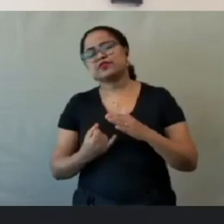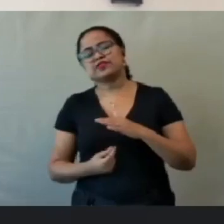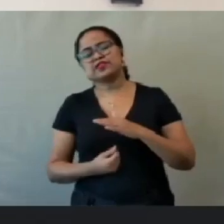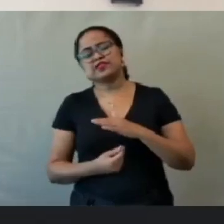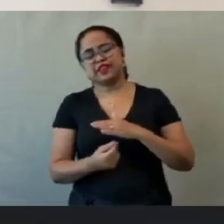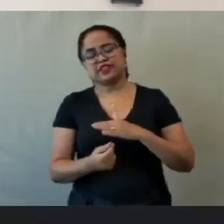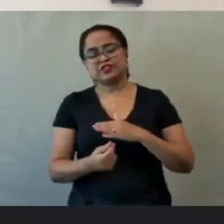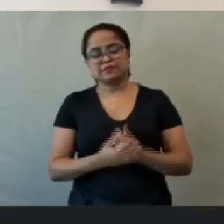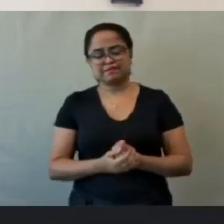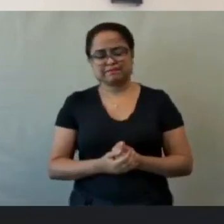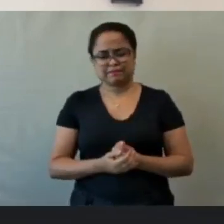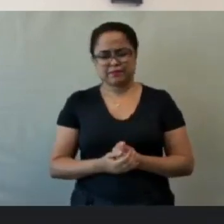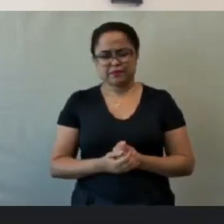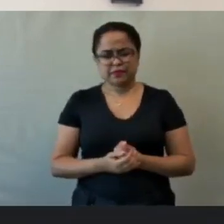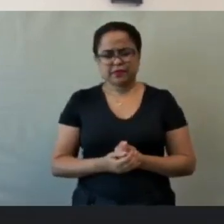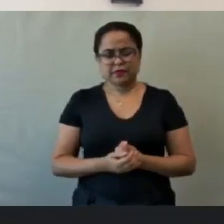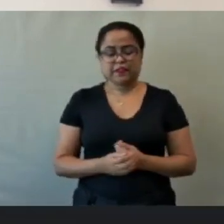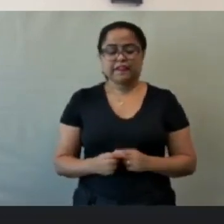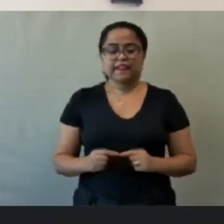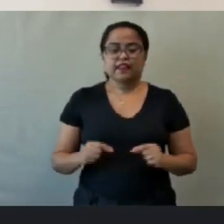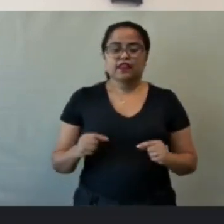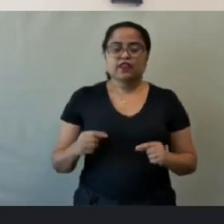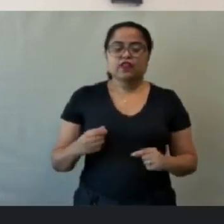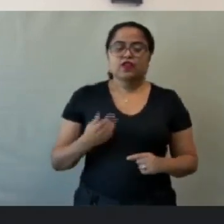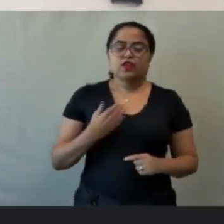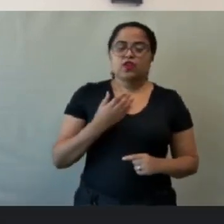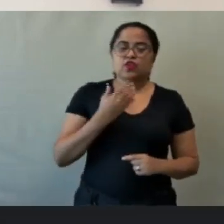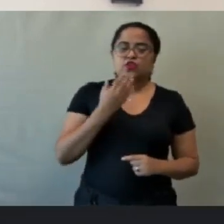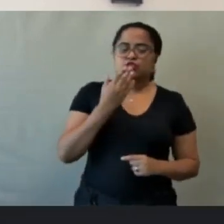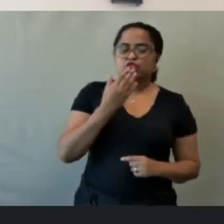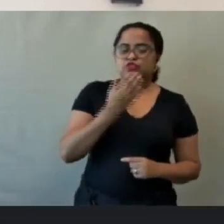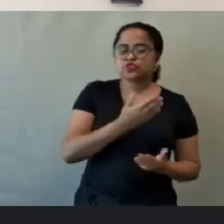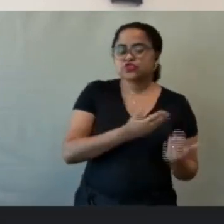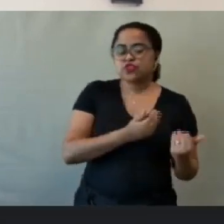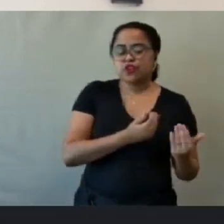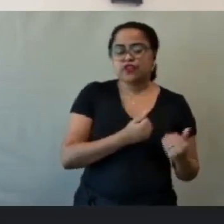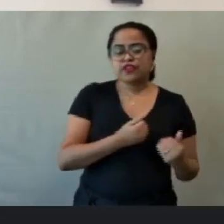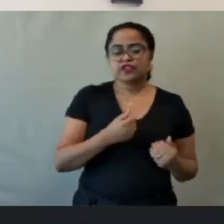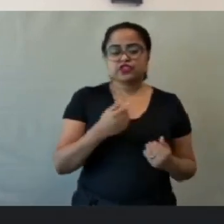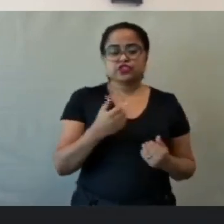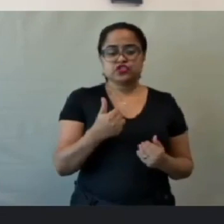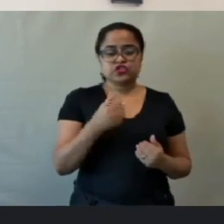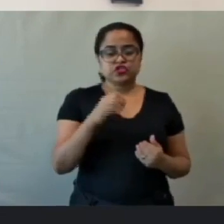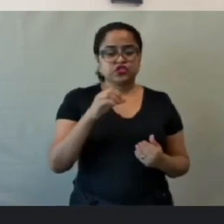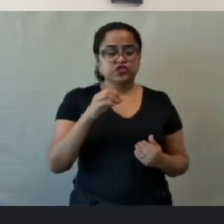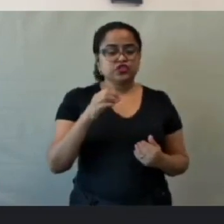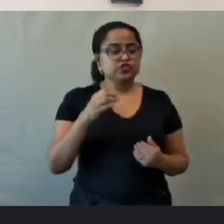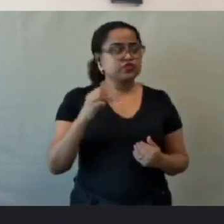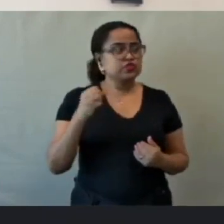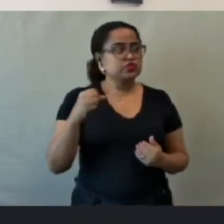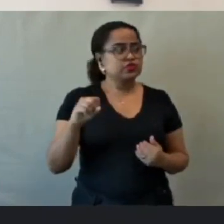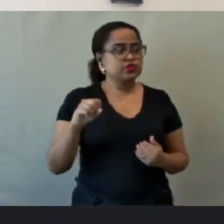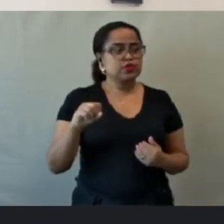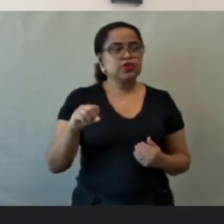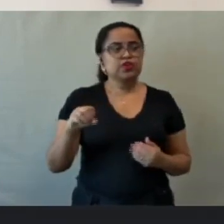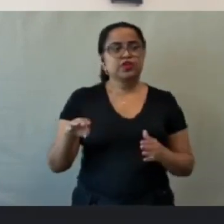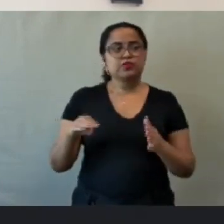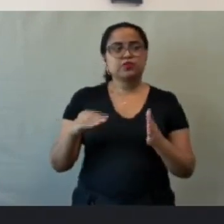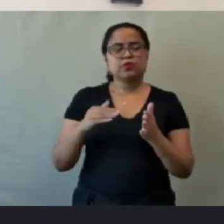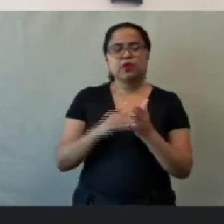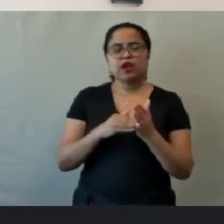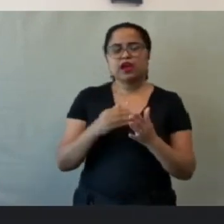de os nossos jovens de 18 a 24 anos que não trabalham e nem estudam. Então,